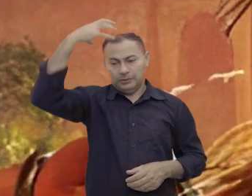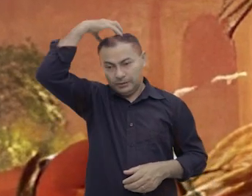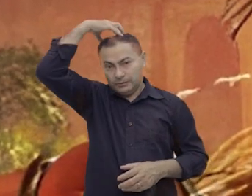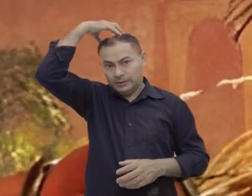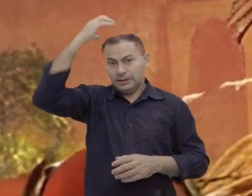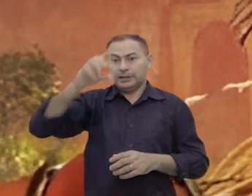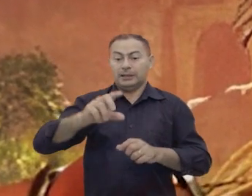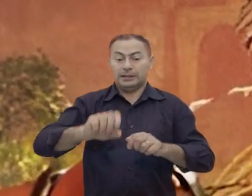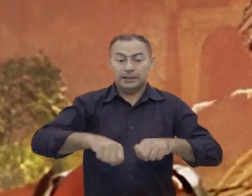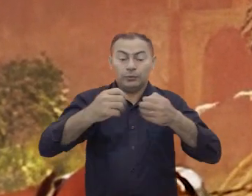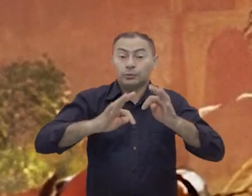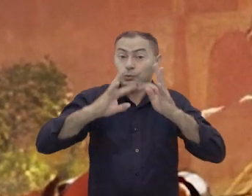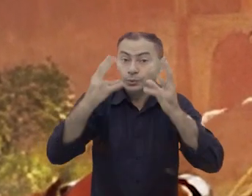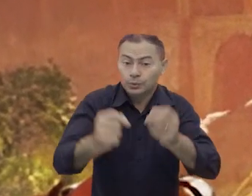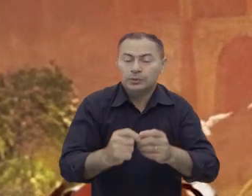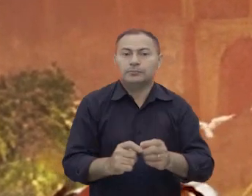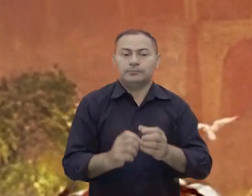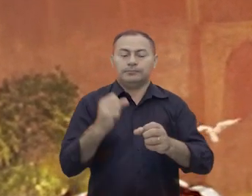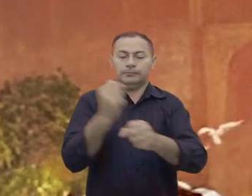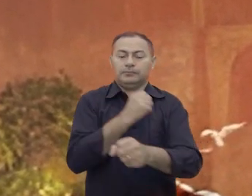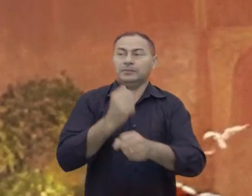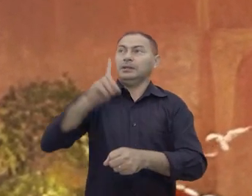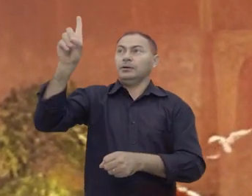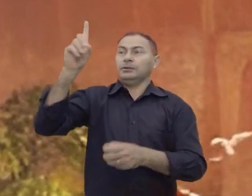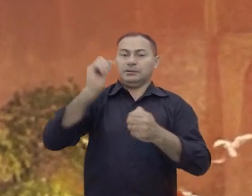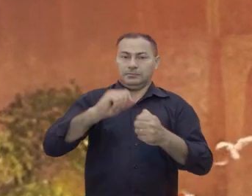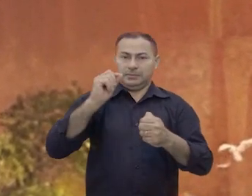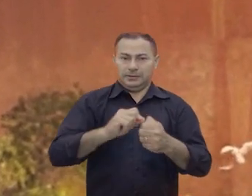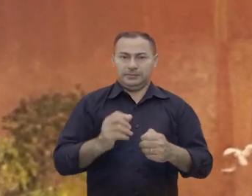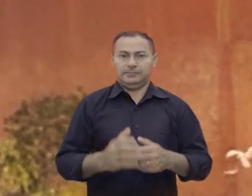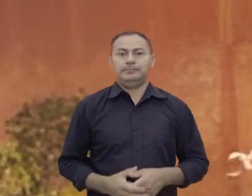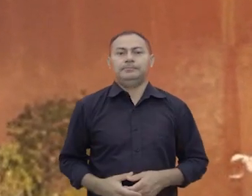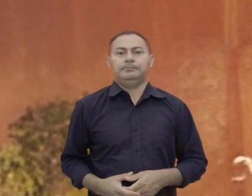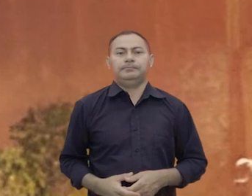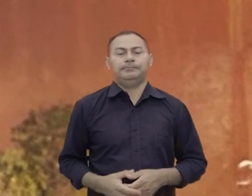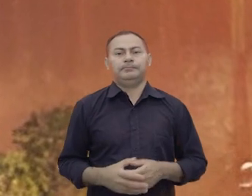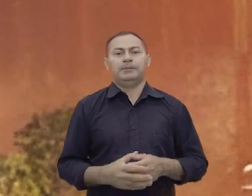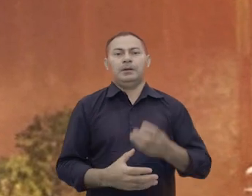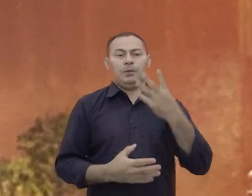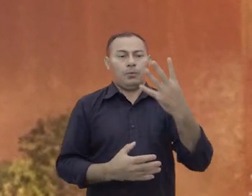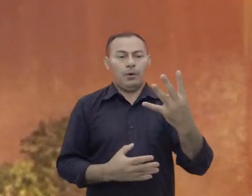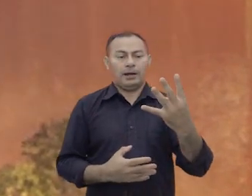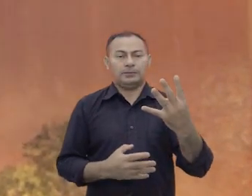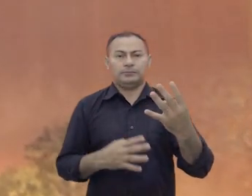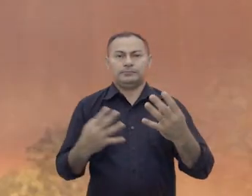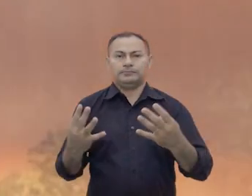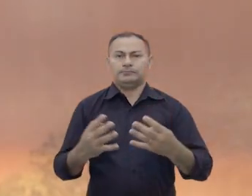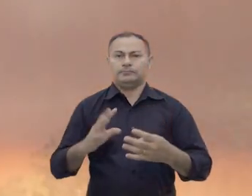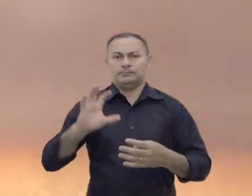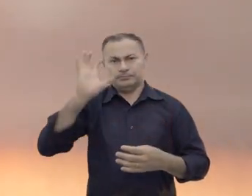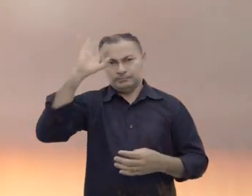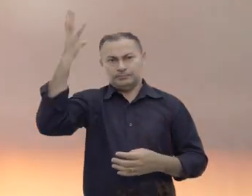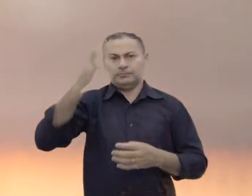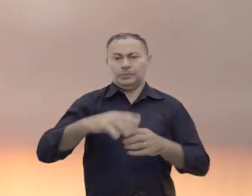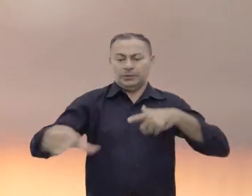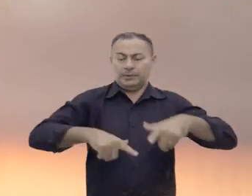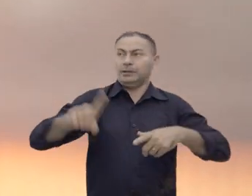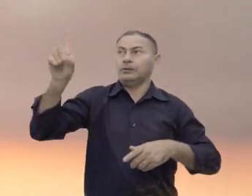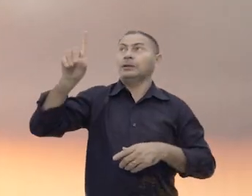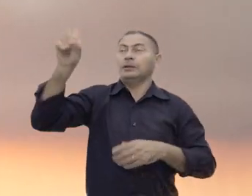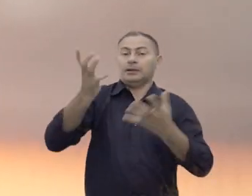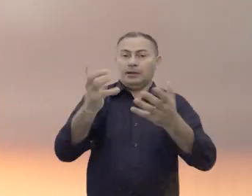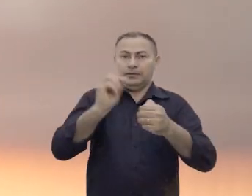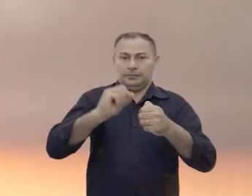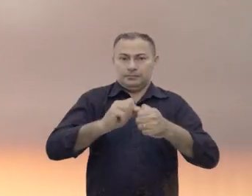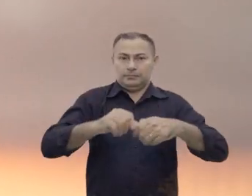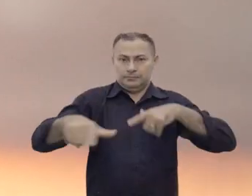forma que ele deu tudo o que era necessário para que a obra de Deus fosse realizada. Um quarto princípio para o trabalho de Deus